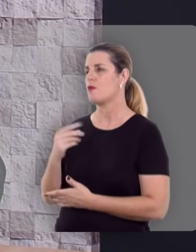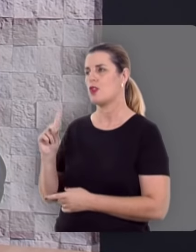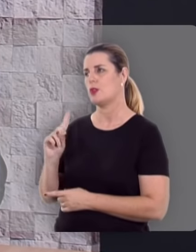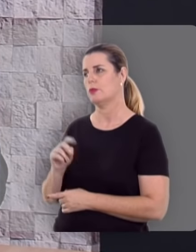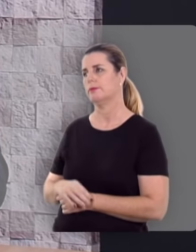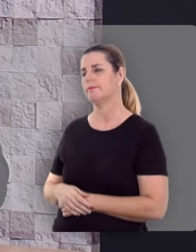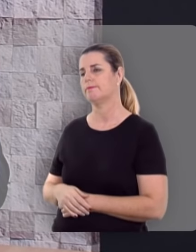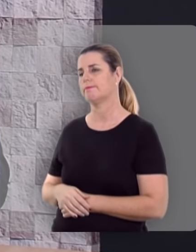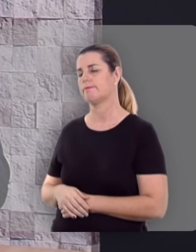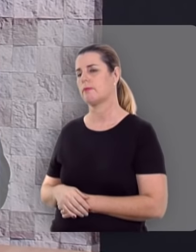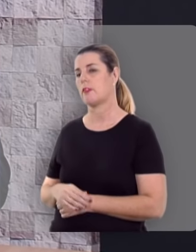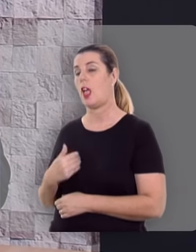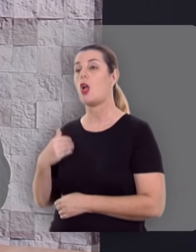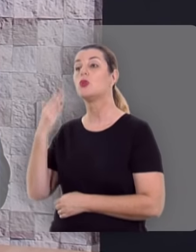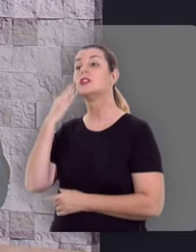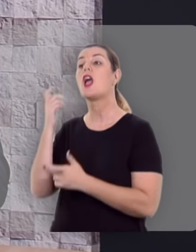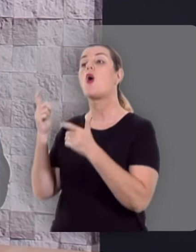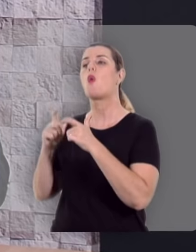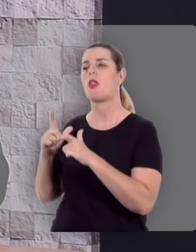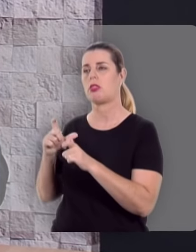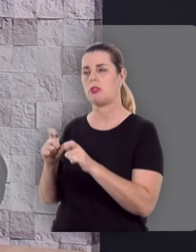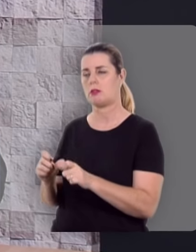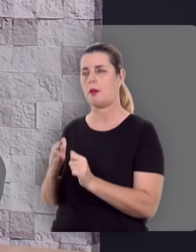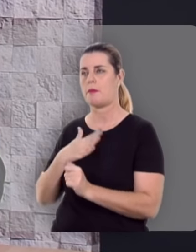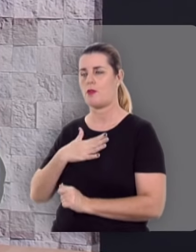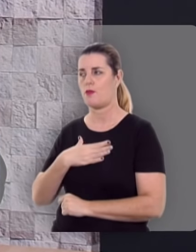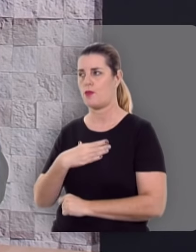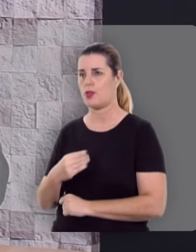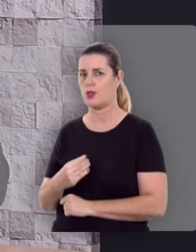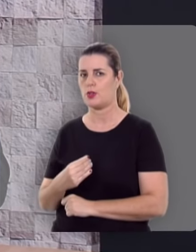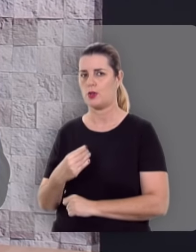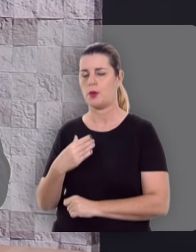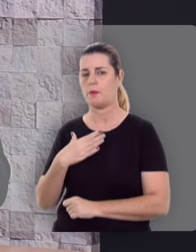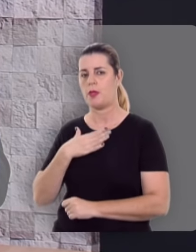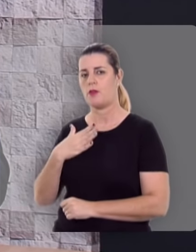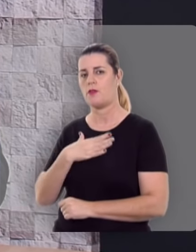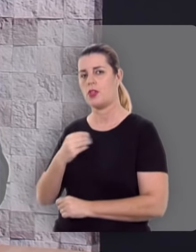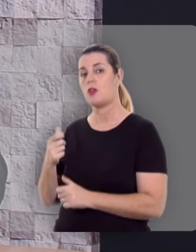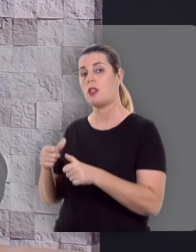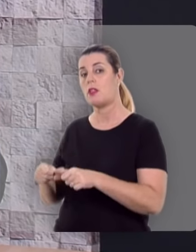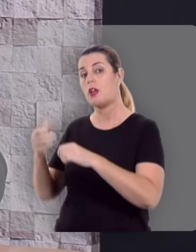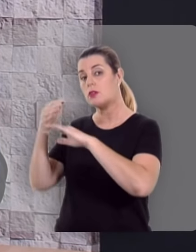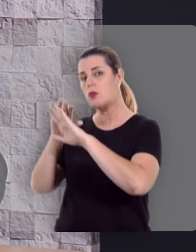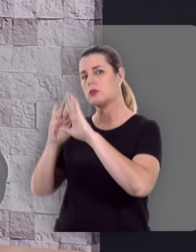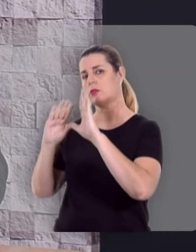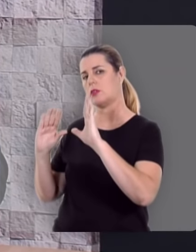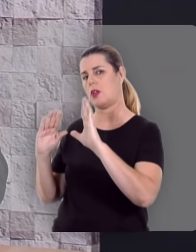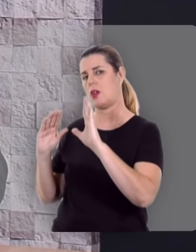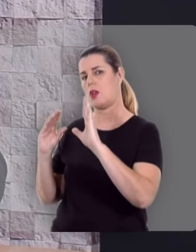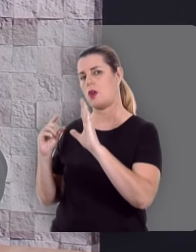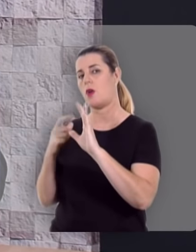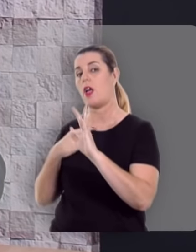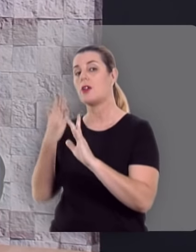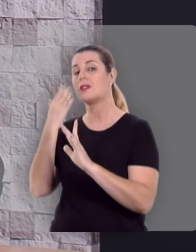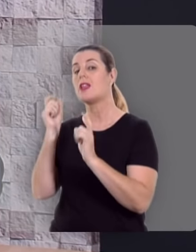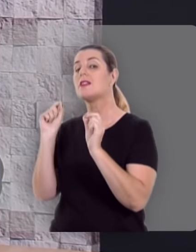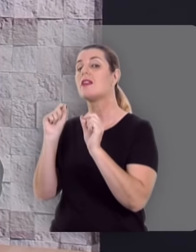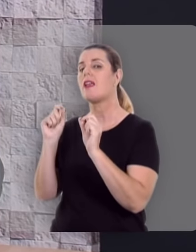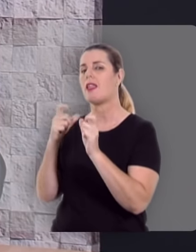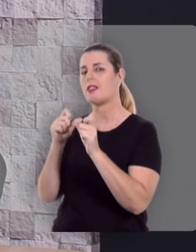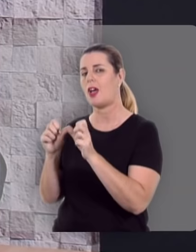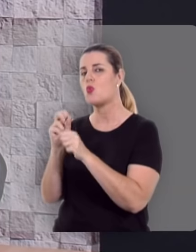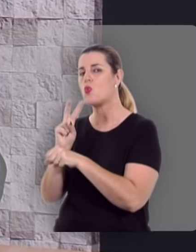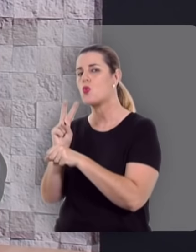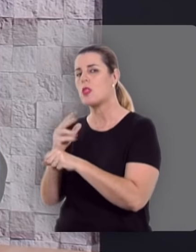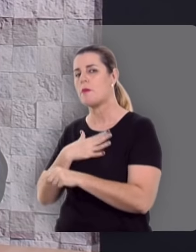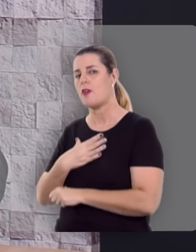eu não perdi o meu filho. Eu sei onde está meu filho. Meu filho está no céu. Eu sei com quem está